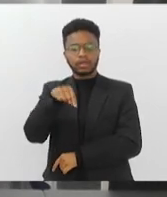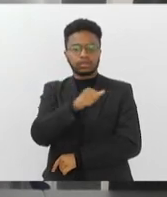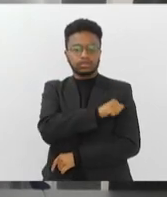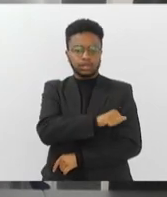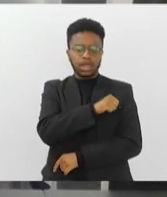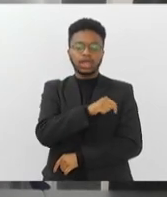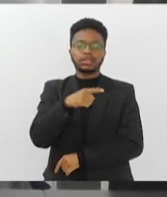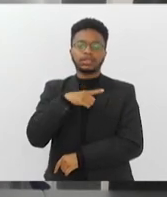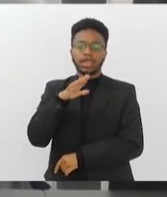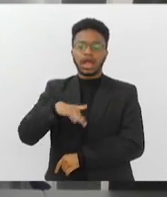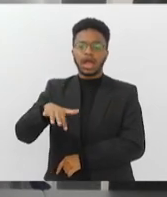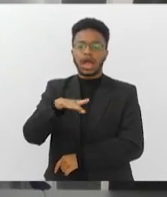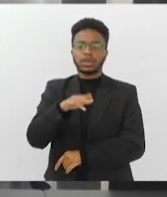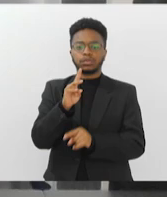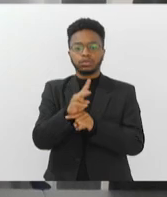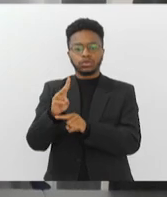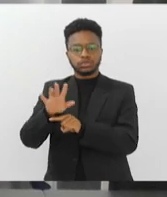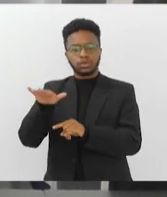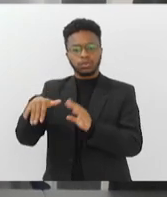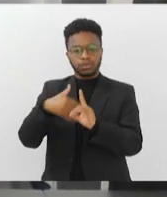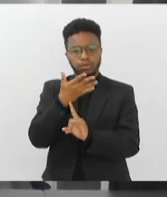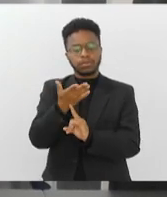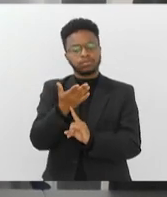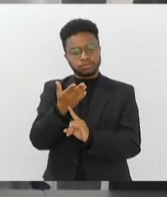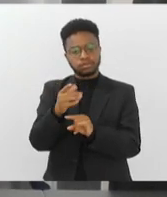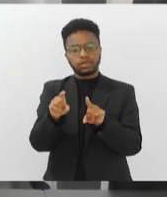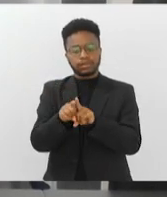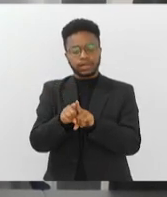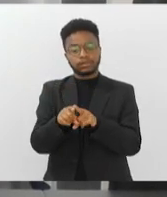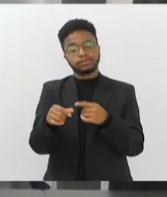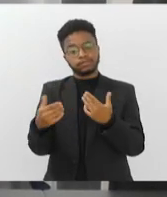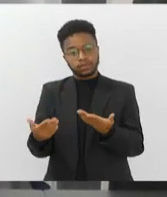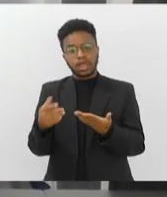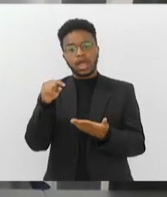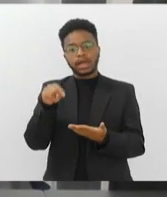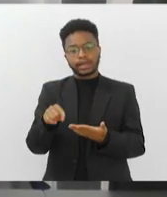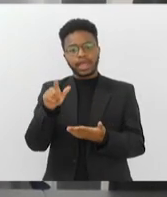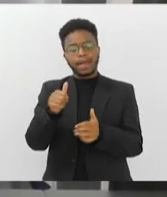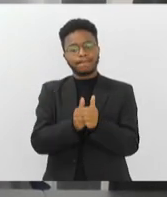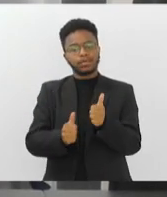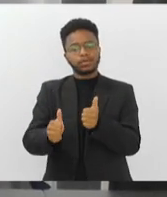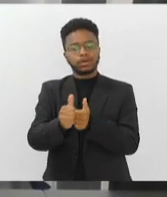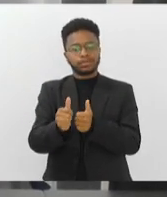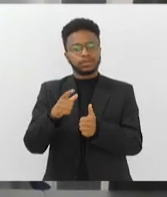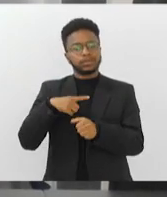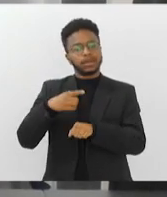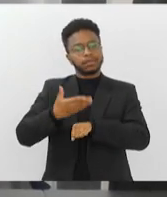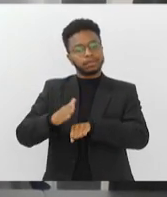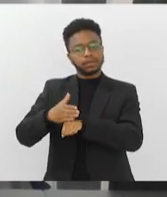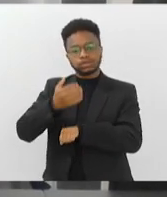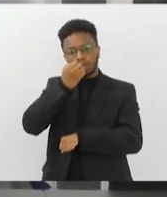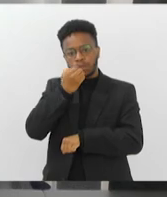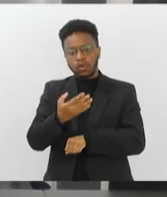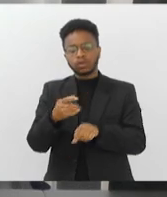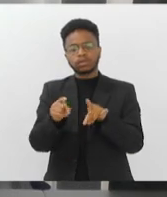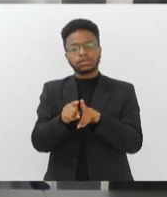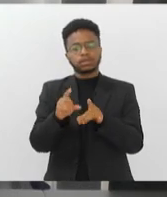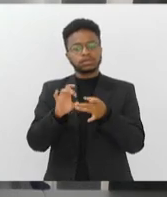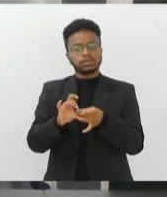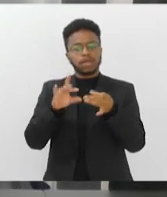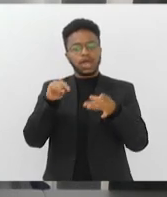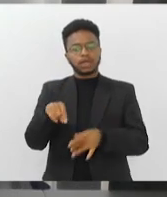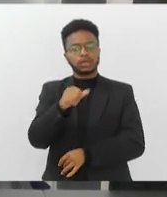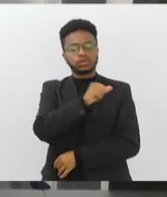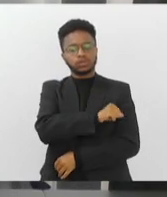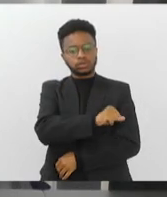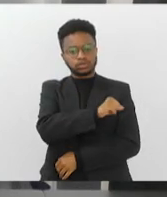de preservação amplo. Então, o Rio de Janeiro é detentor de é protagonista de boas práticas que permitem que o Estado do Rio de